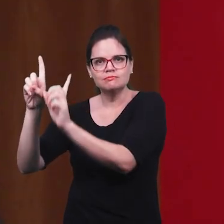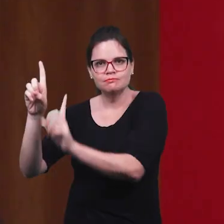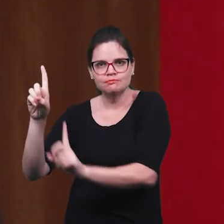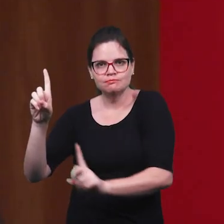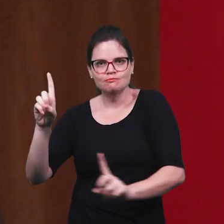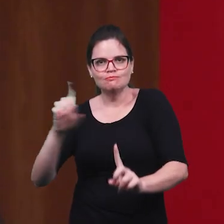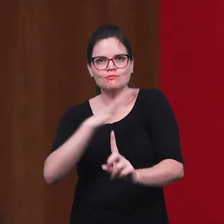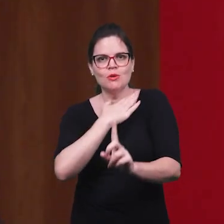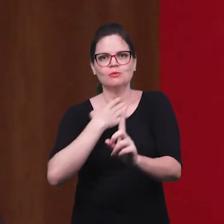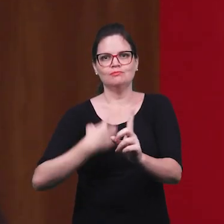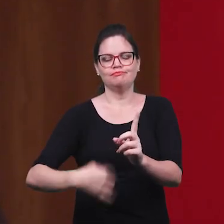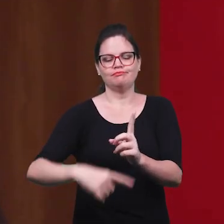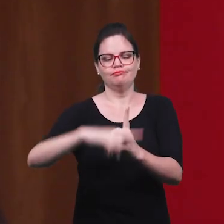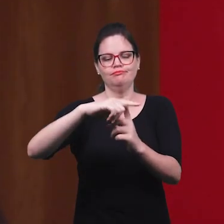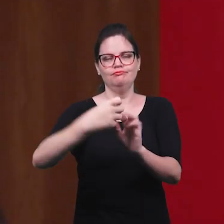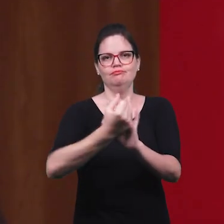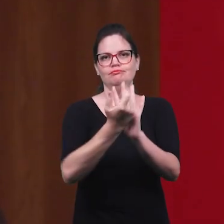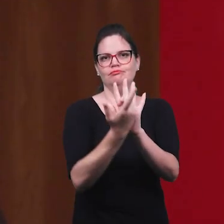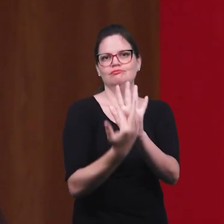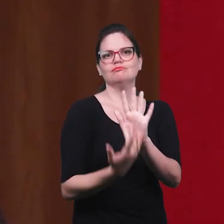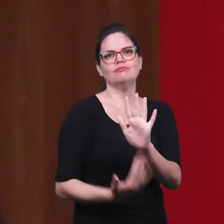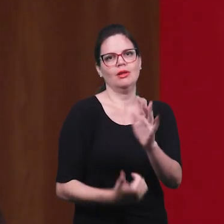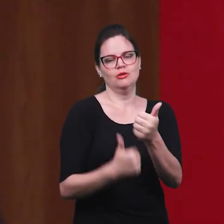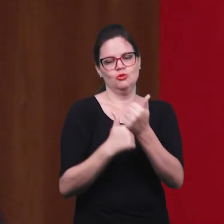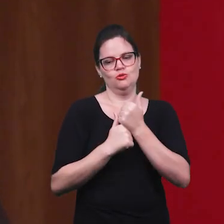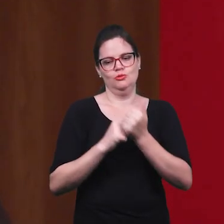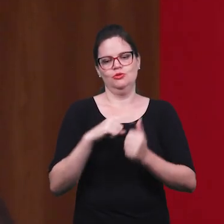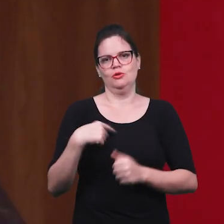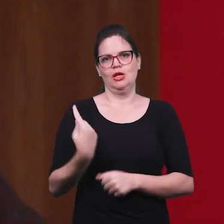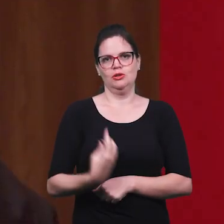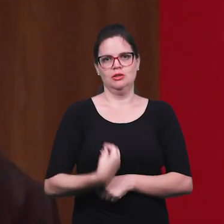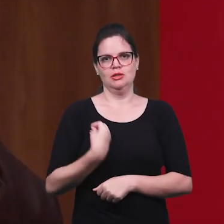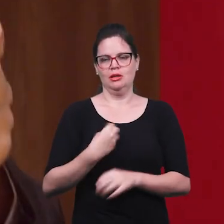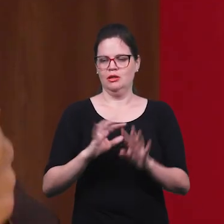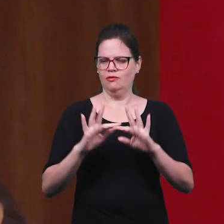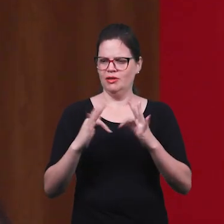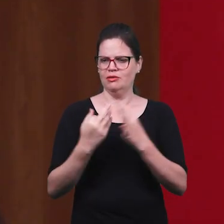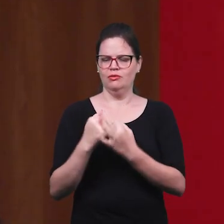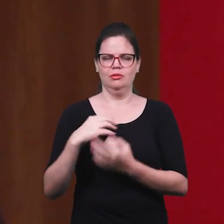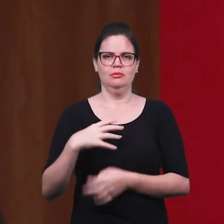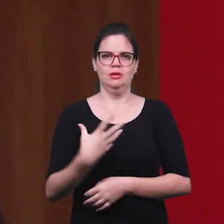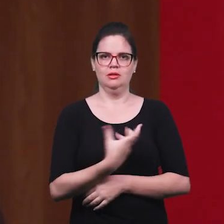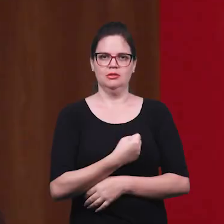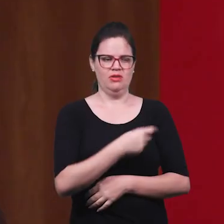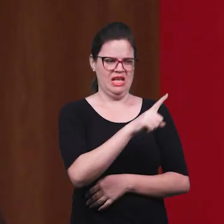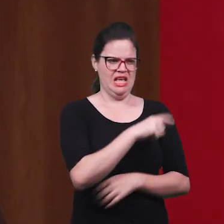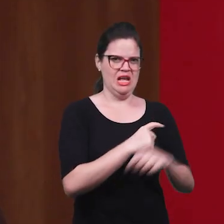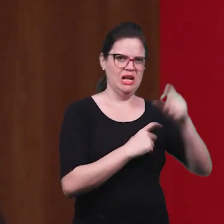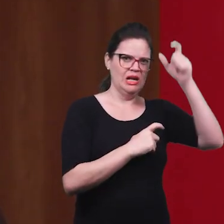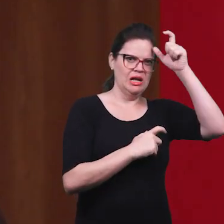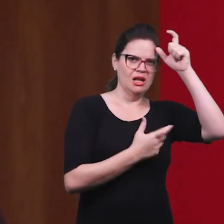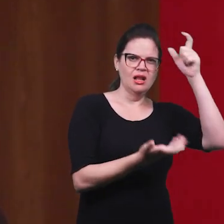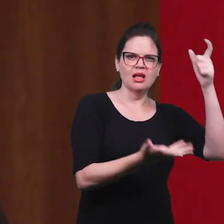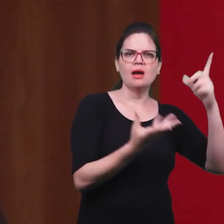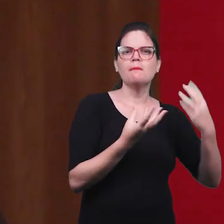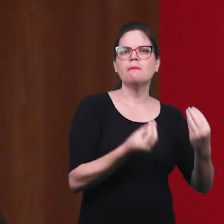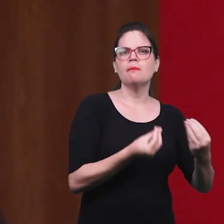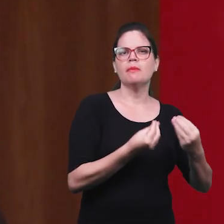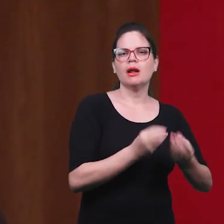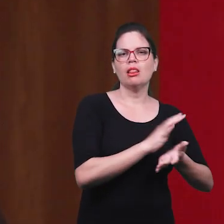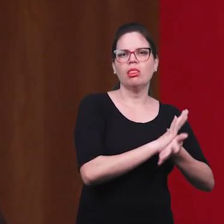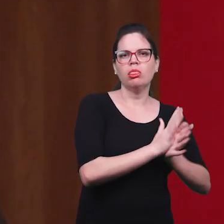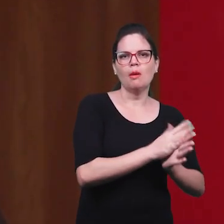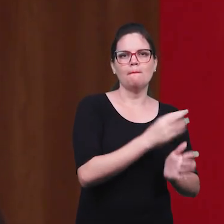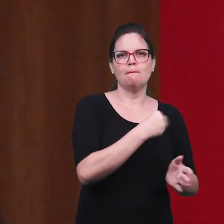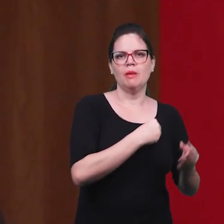Jesus. Né? O mundo quer os seus filhos para matar no pecado, né? Matar nos vícios, mas o nosso